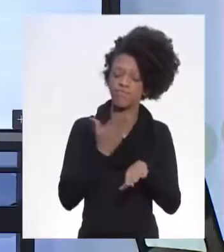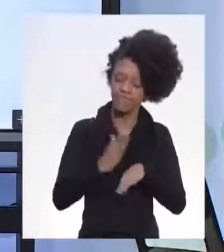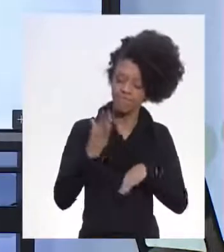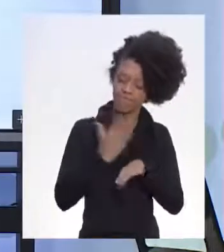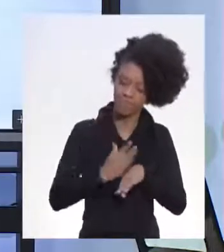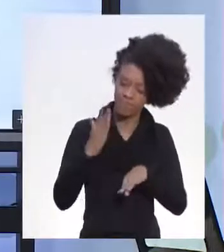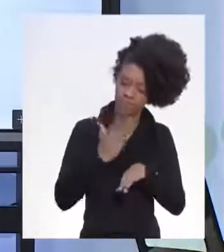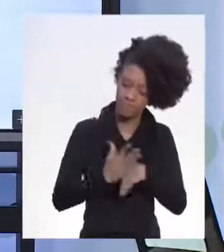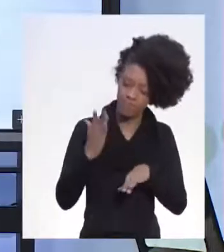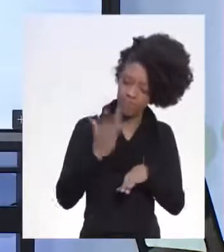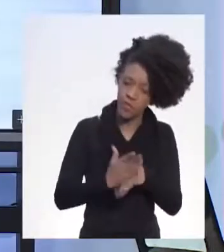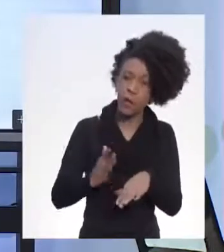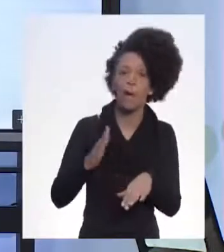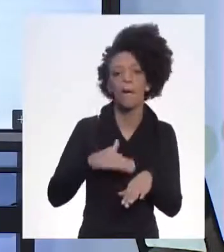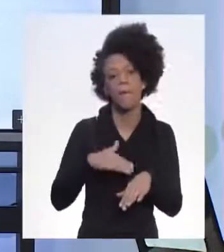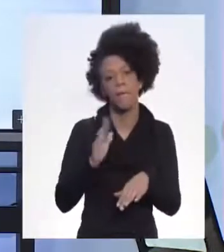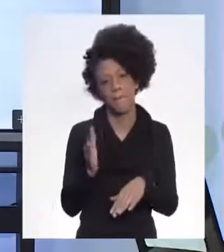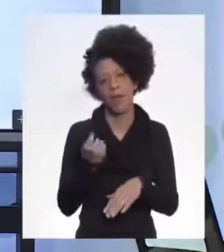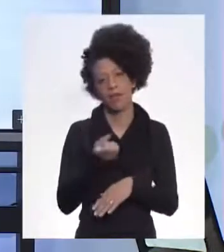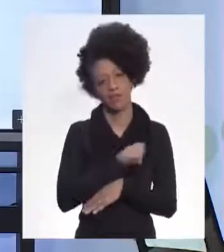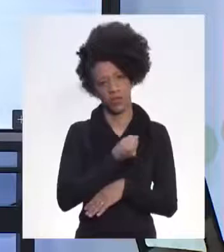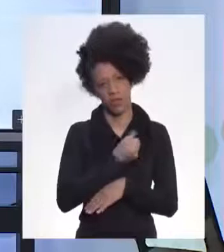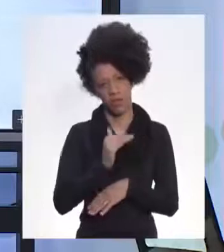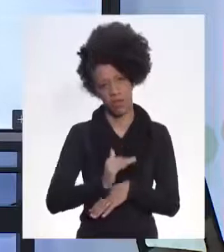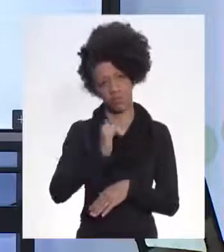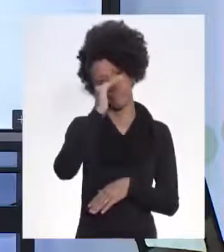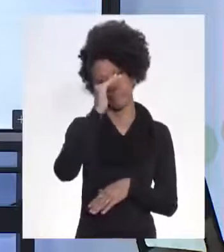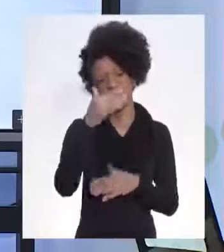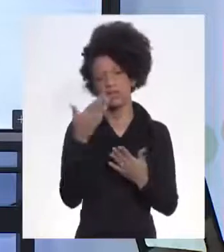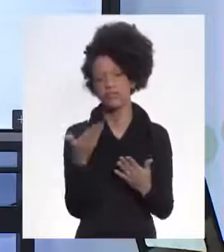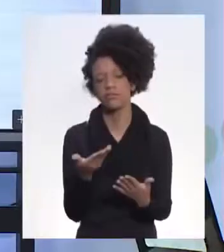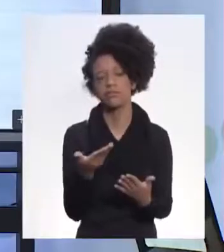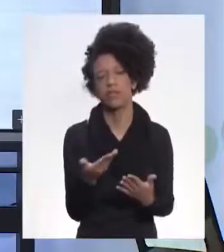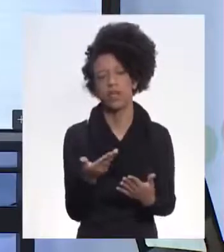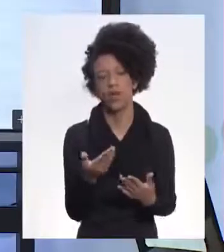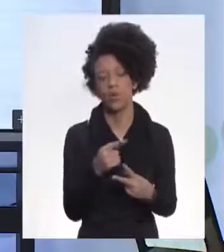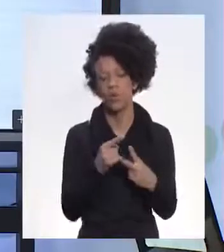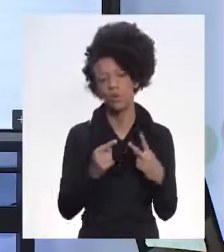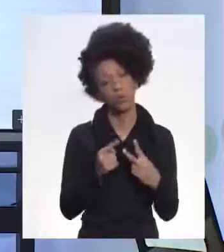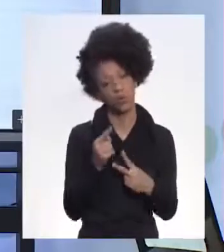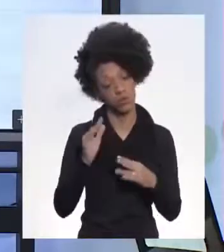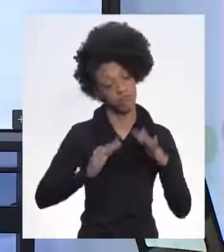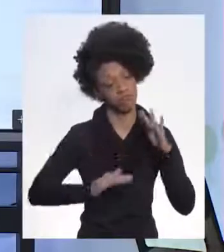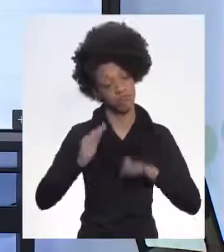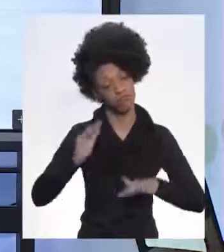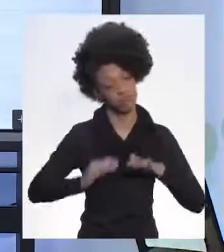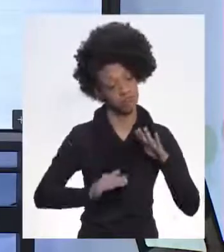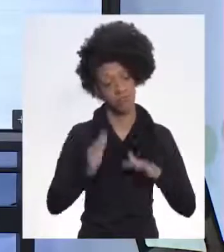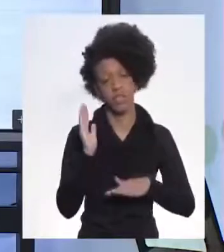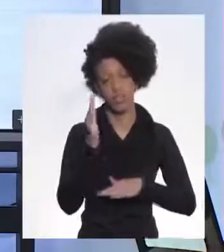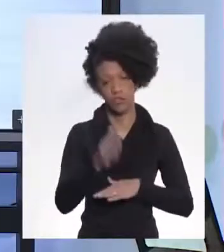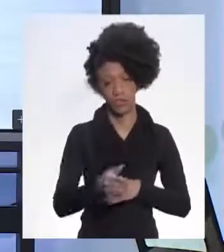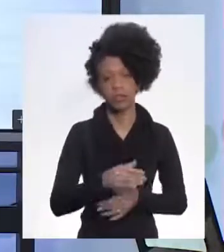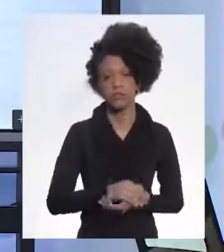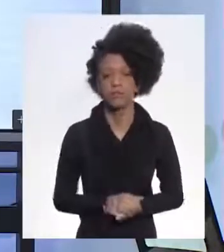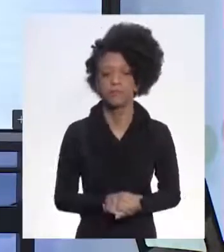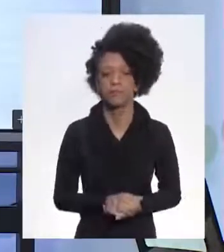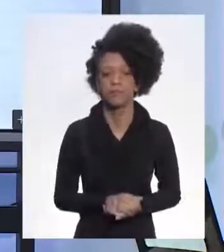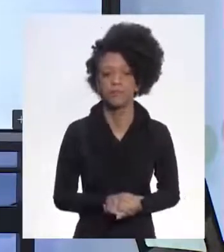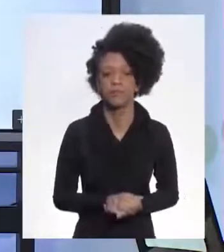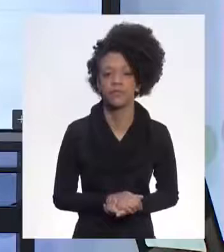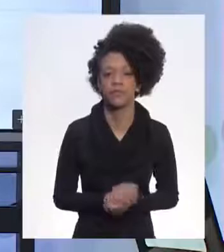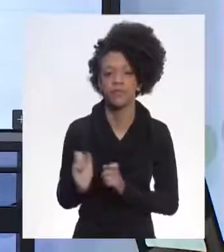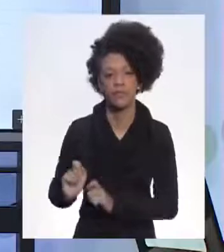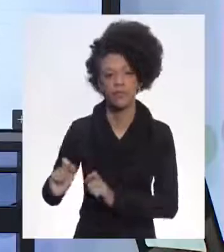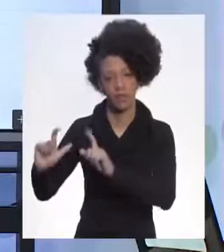seja, maior sua nota, né? Então, valores, os dois tendem a ser proporcionais diretamente. Vai